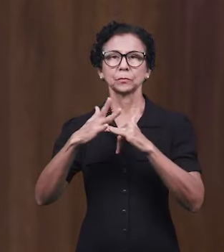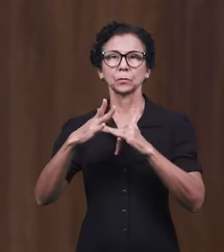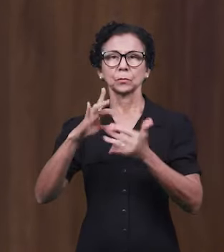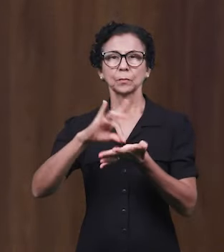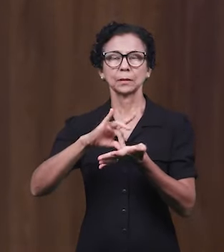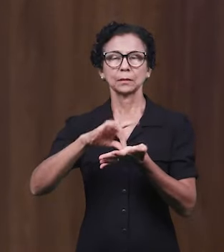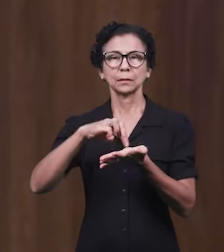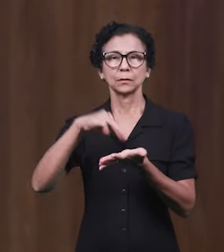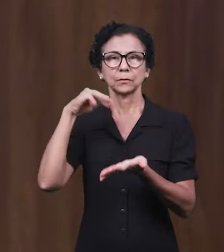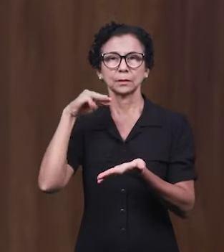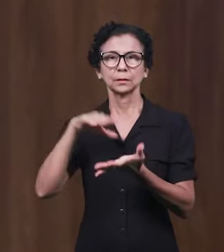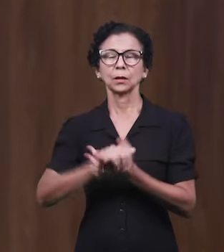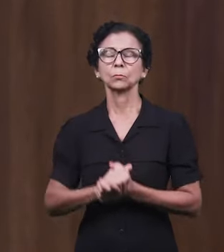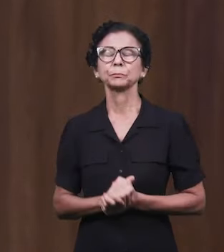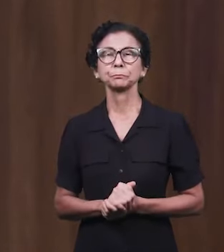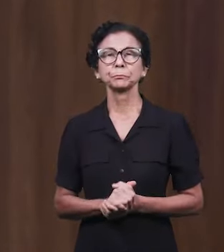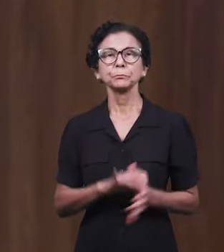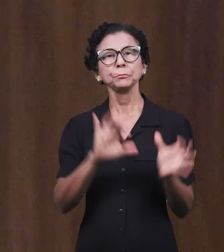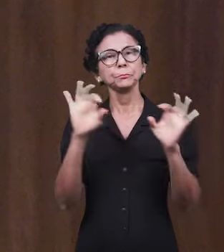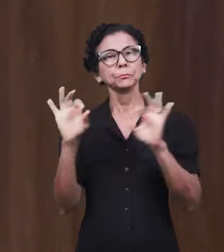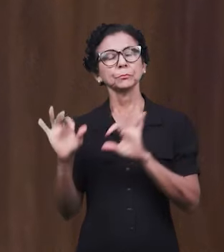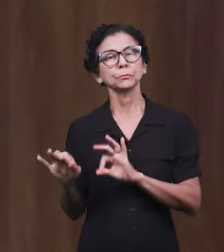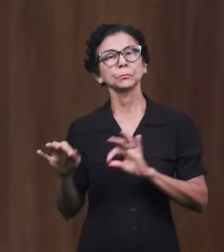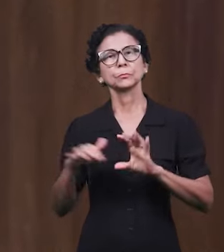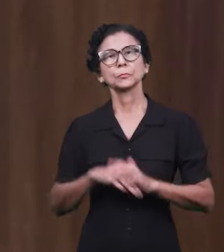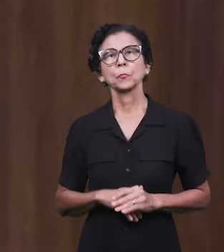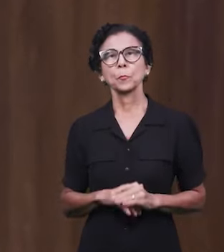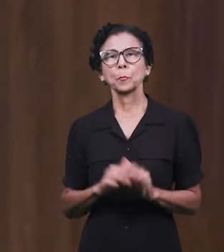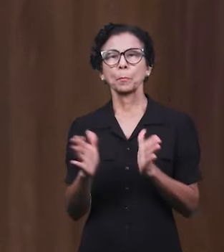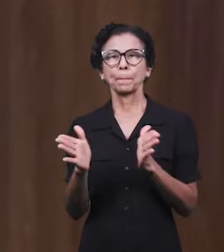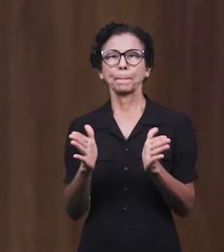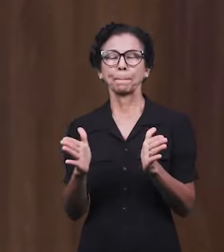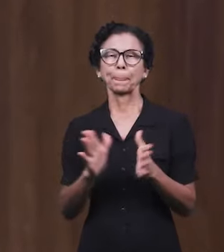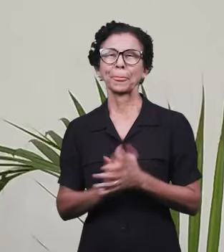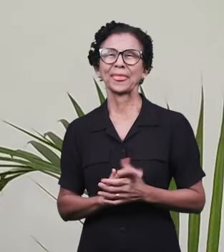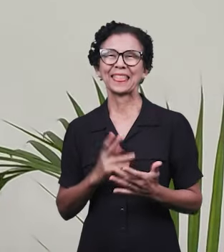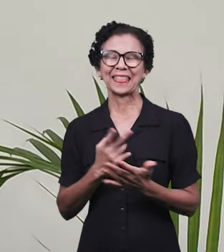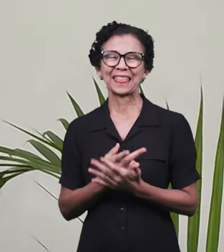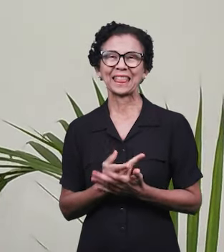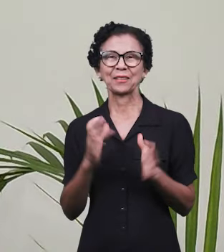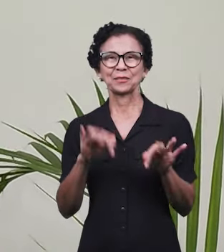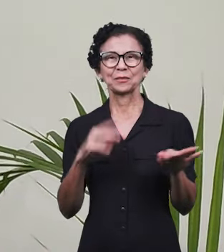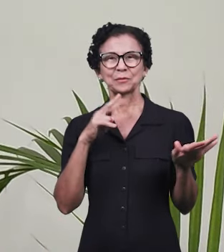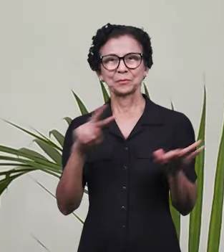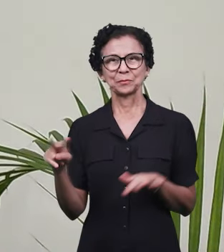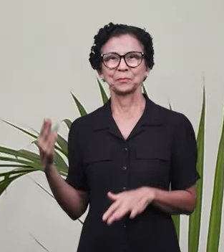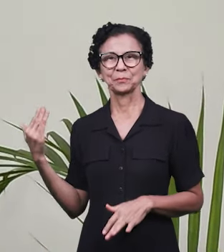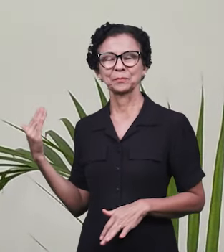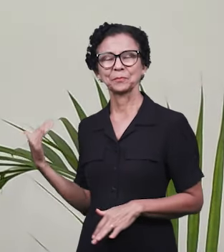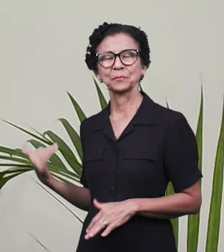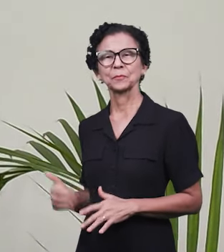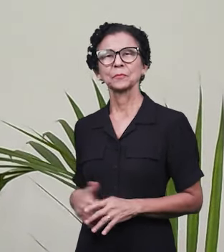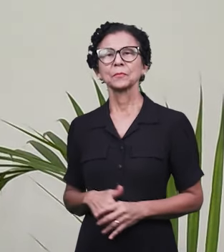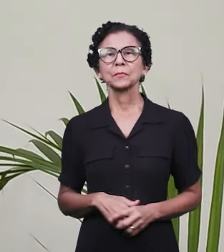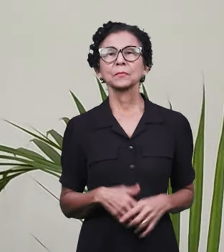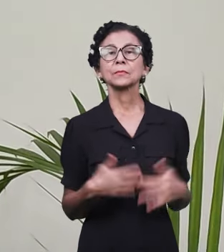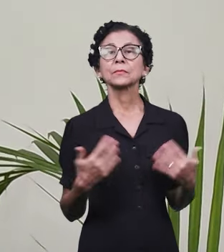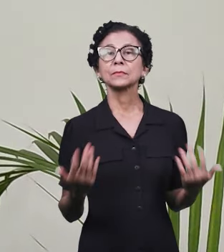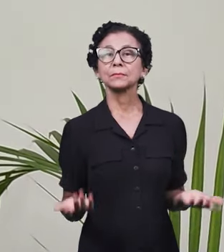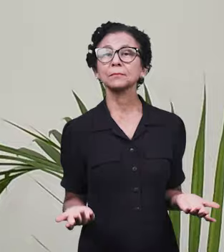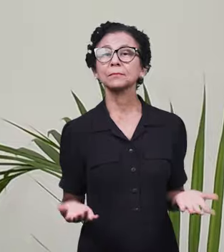Biazek, falando da região centro-oeste do Brasil. Rayane, é com você agora. A paz do Senhor Jesus, irmão Jorge e os demais